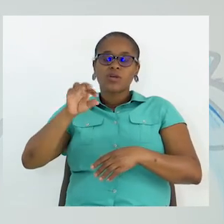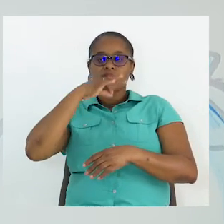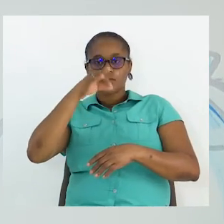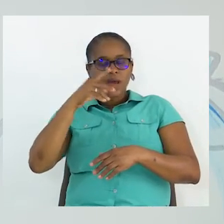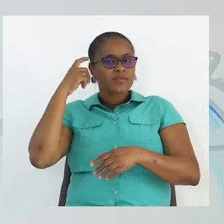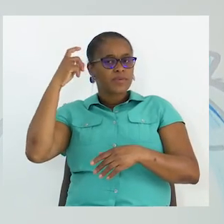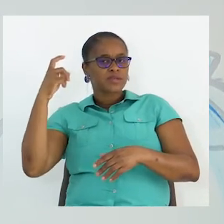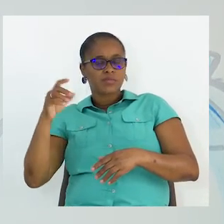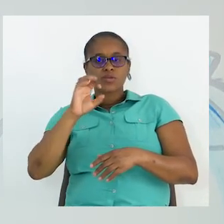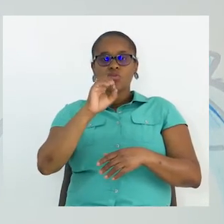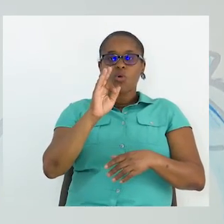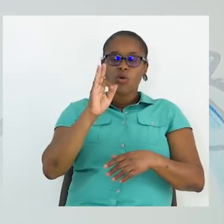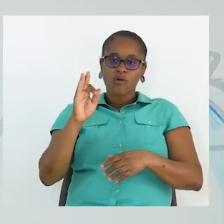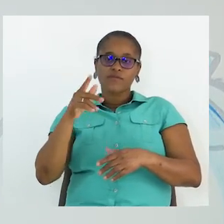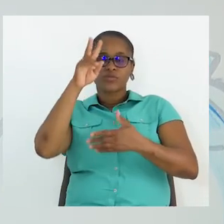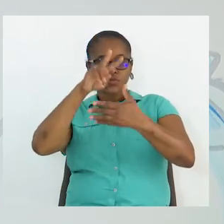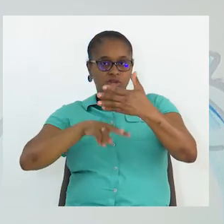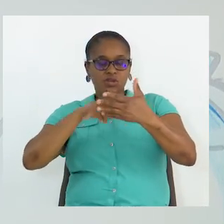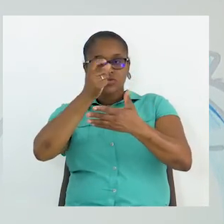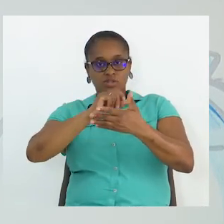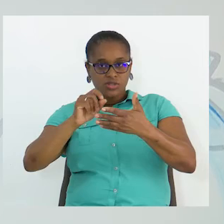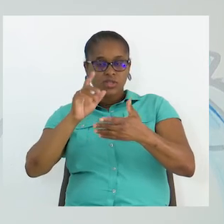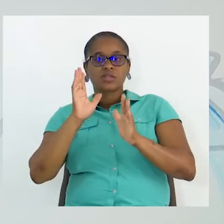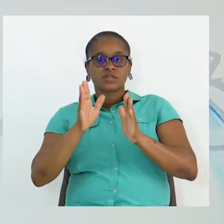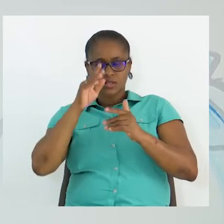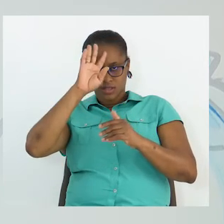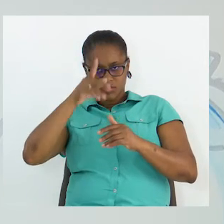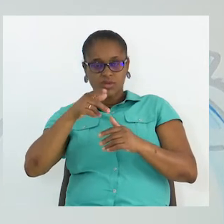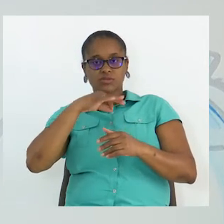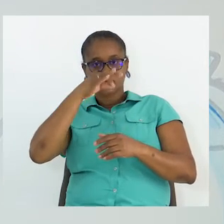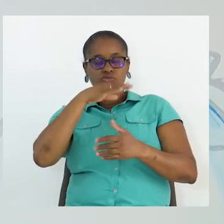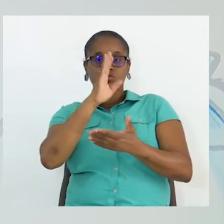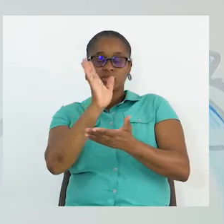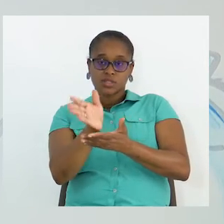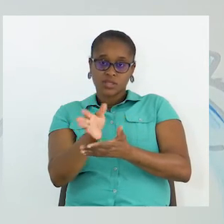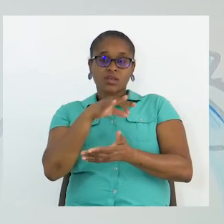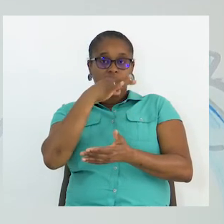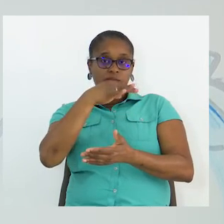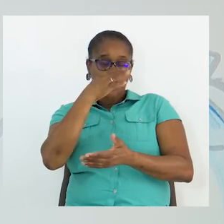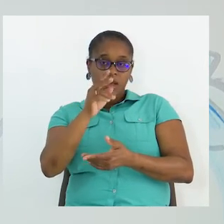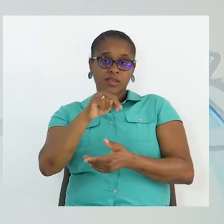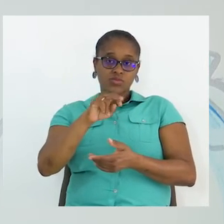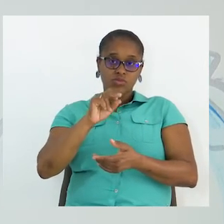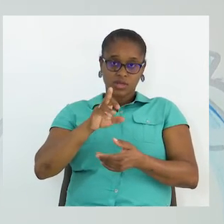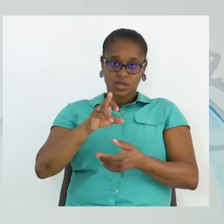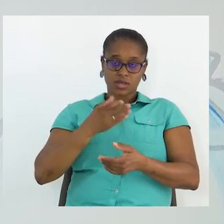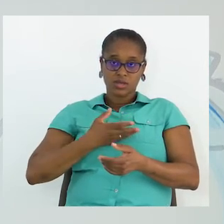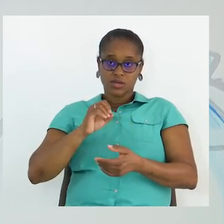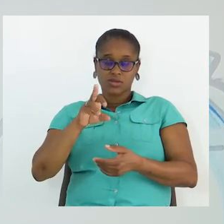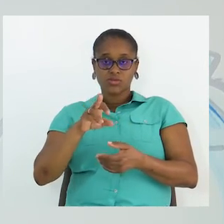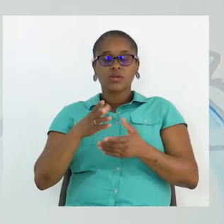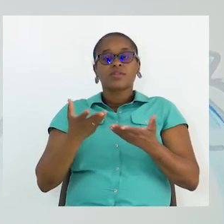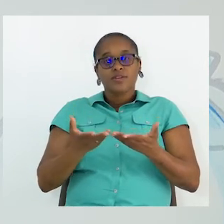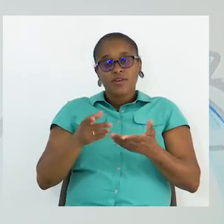off, o texto da legenda, que já sabemos que vem em discurso indireto, que é a fala do narrador.